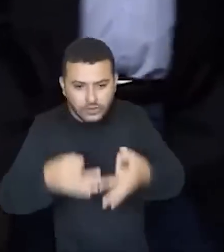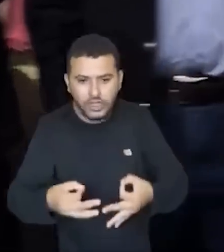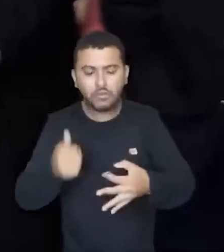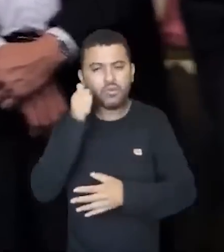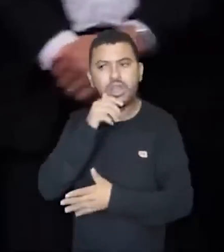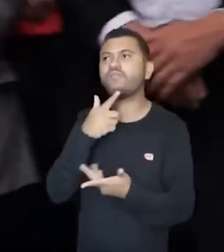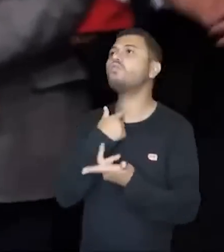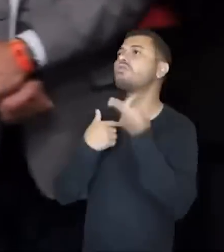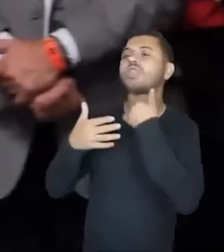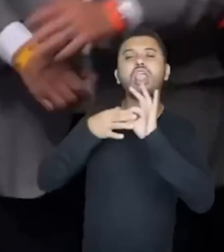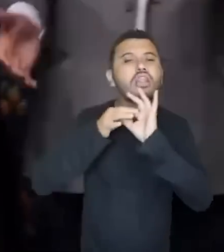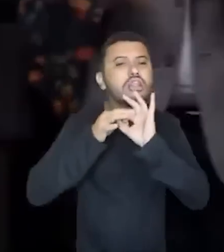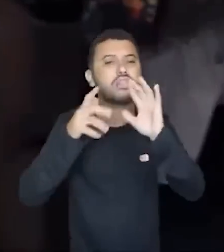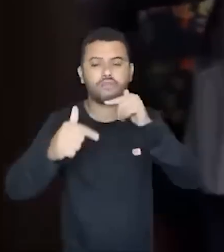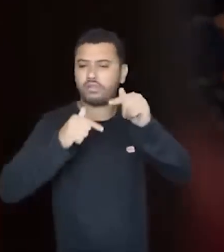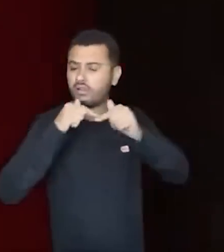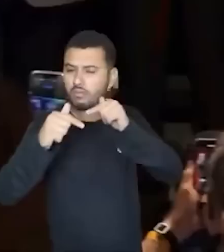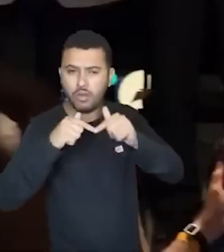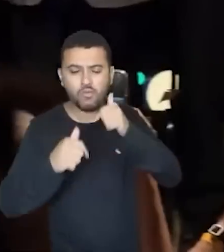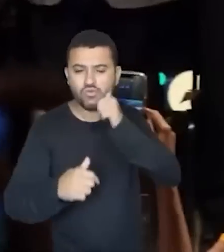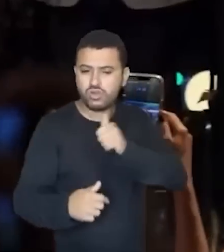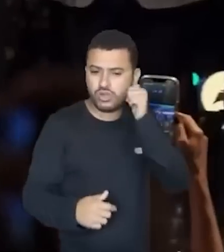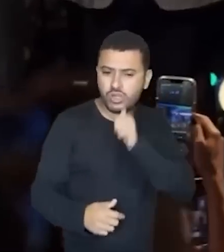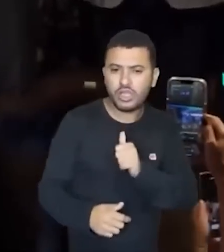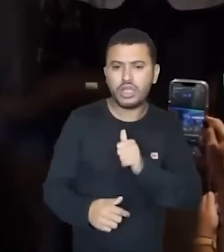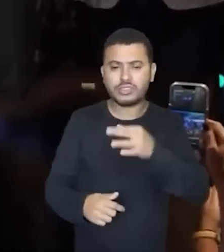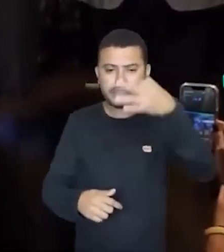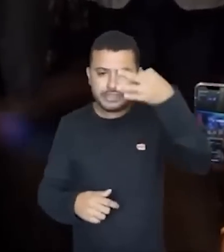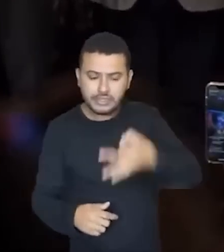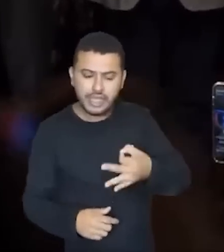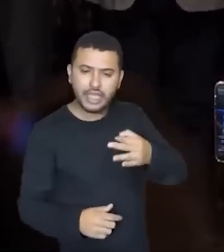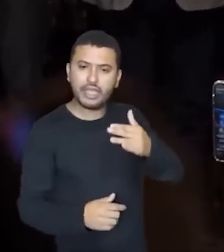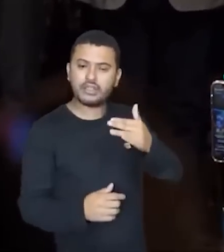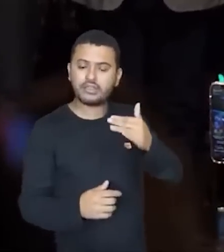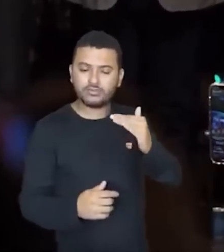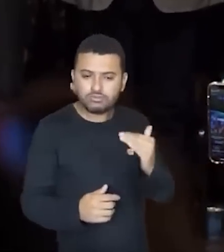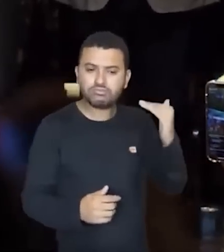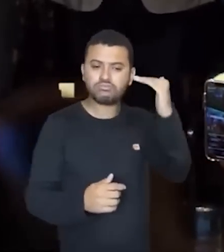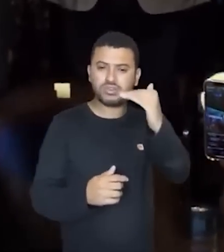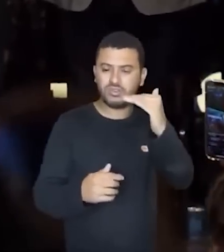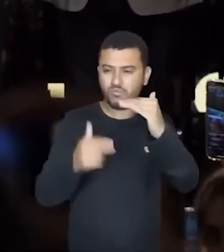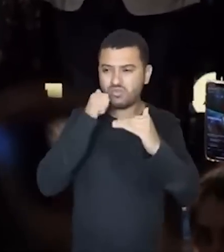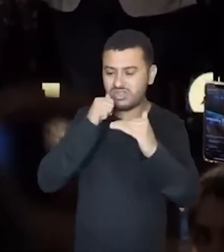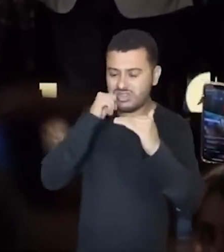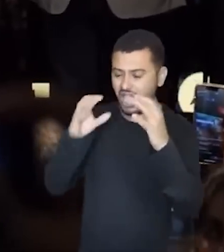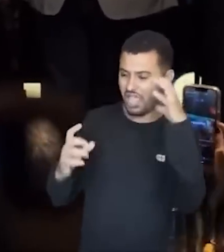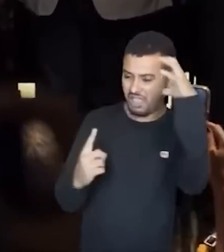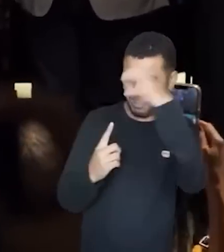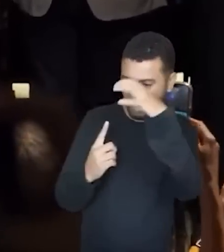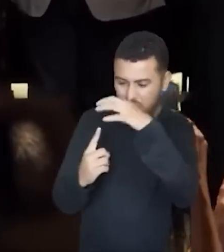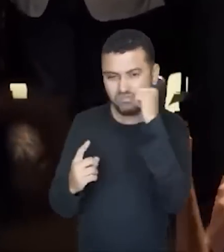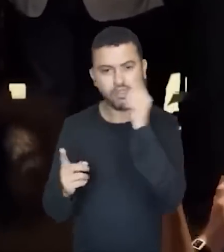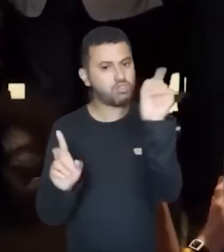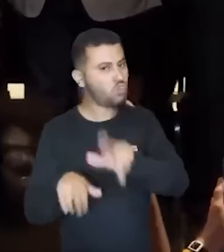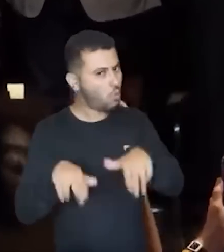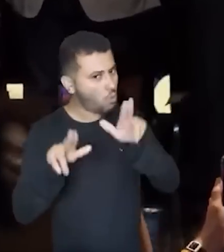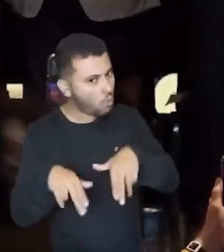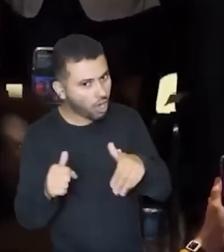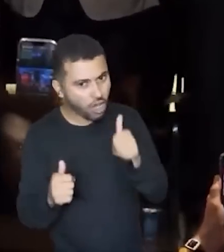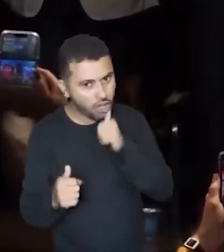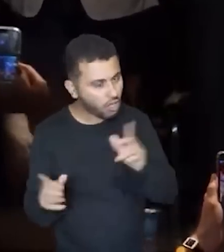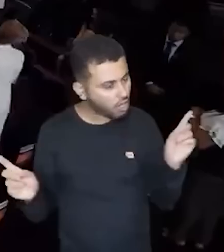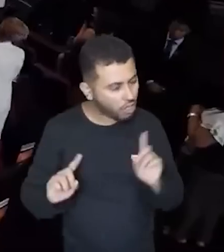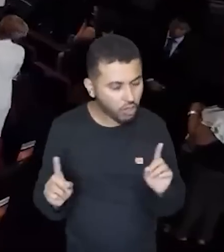mulher foi feita para ser a sujeita da história e não uma pessoa subordinada. Este